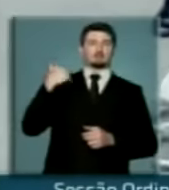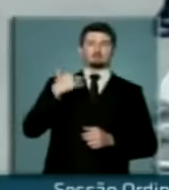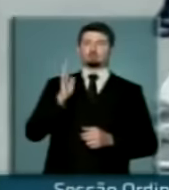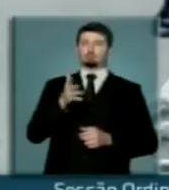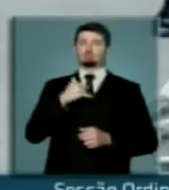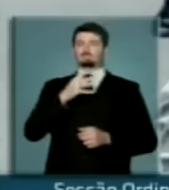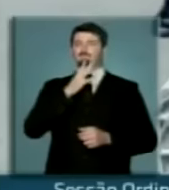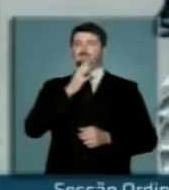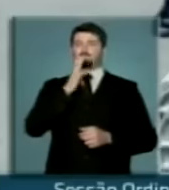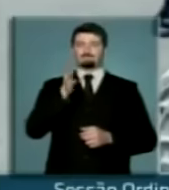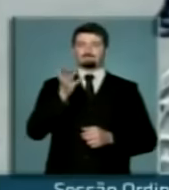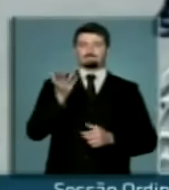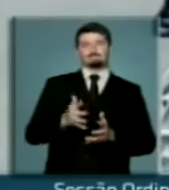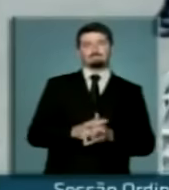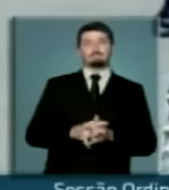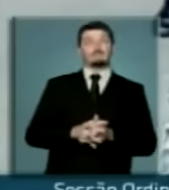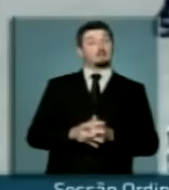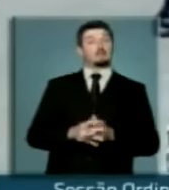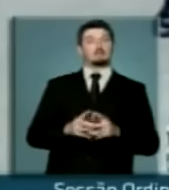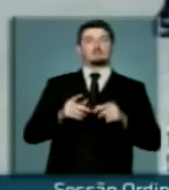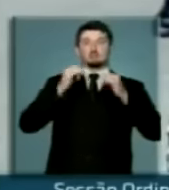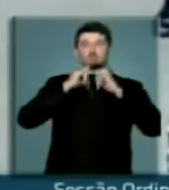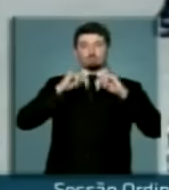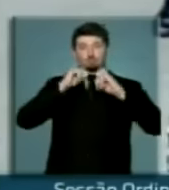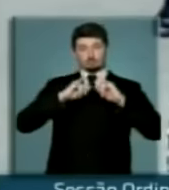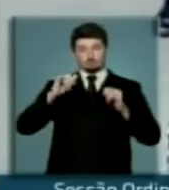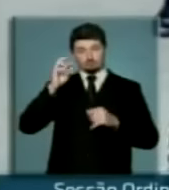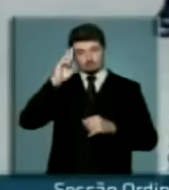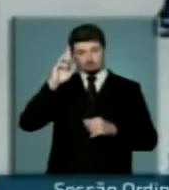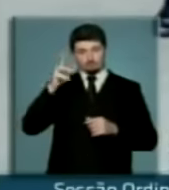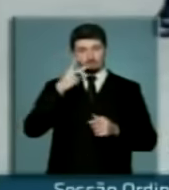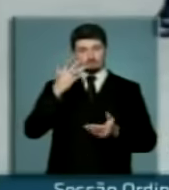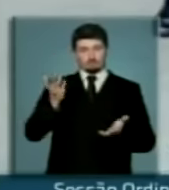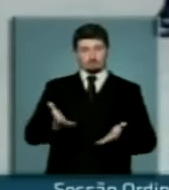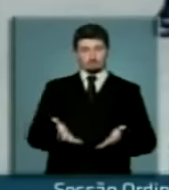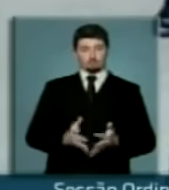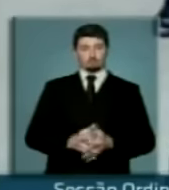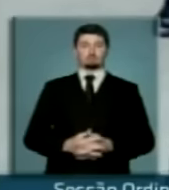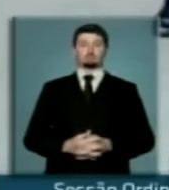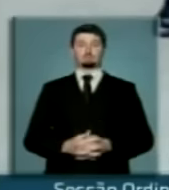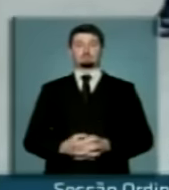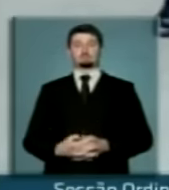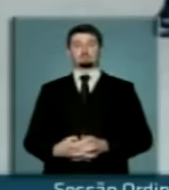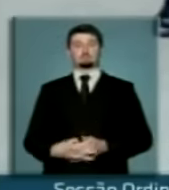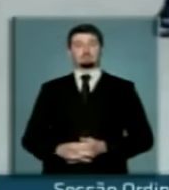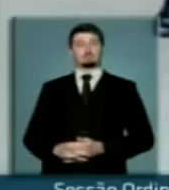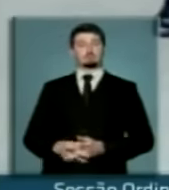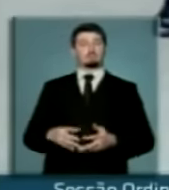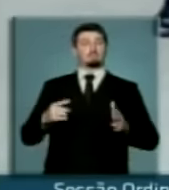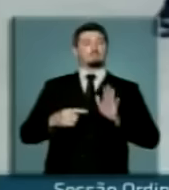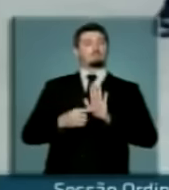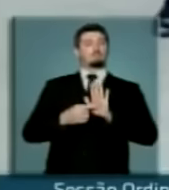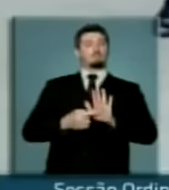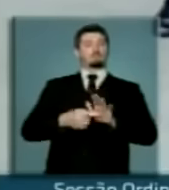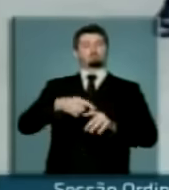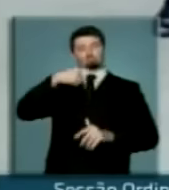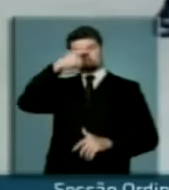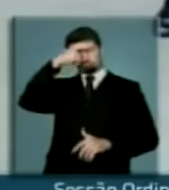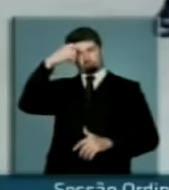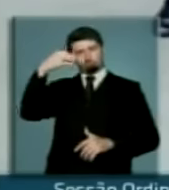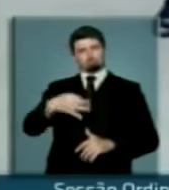nesta casa. E o pronunciamento que Vossa Excelência traz exatamente a